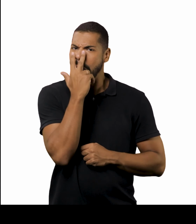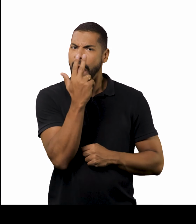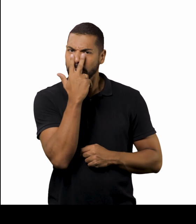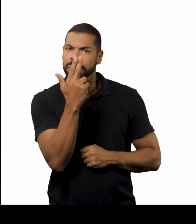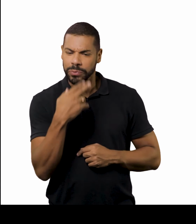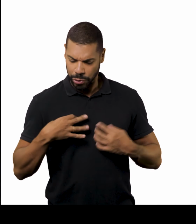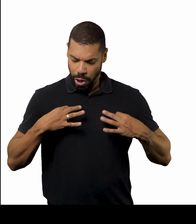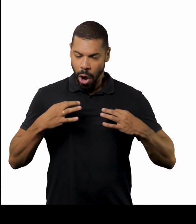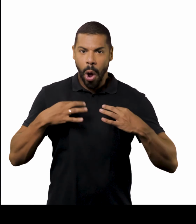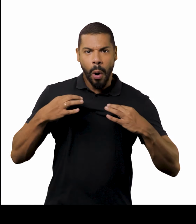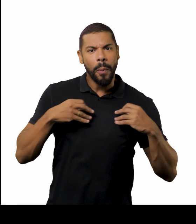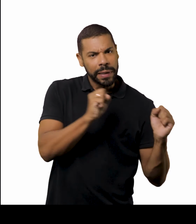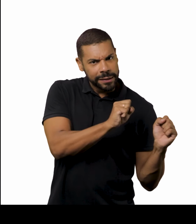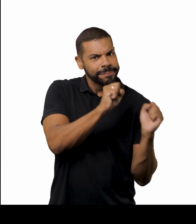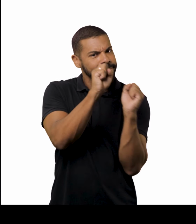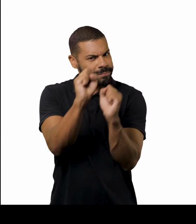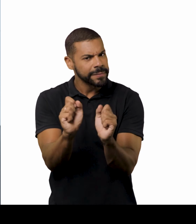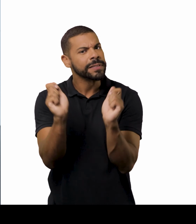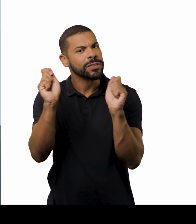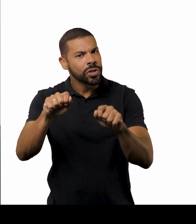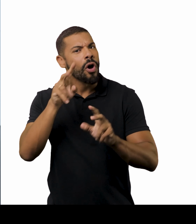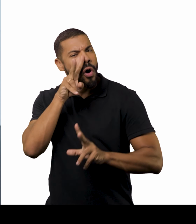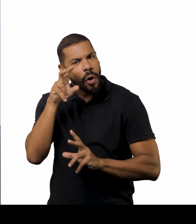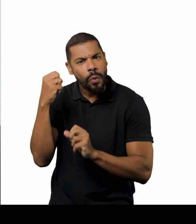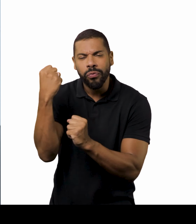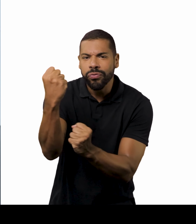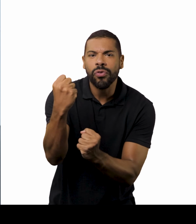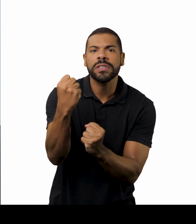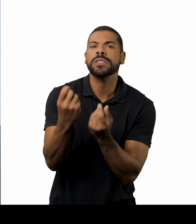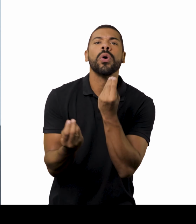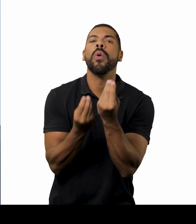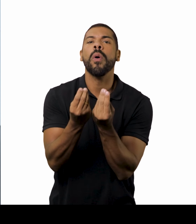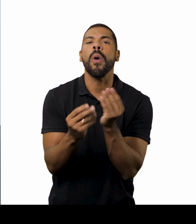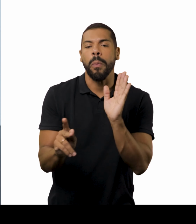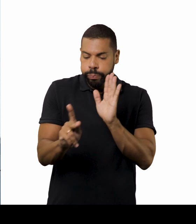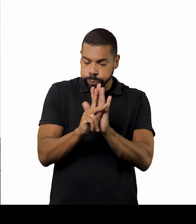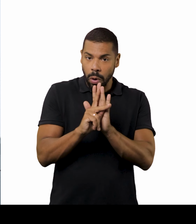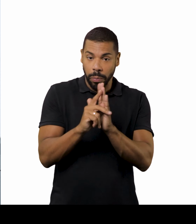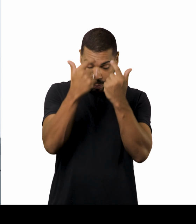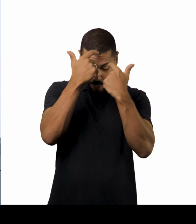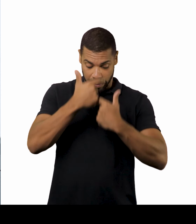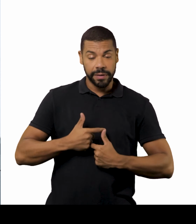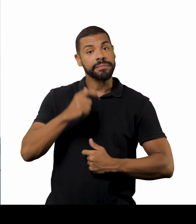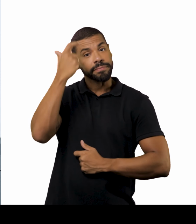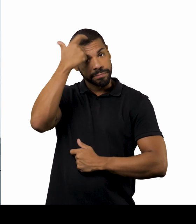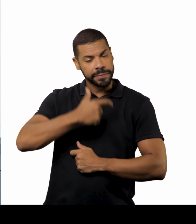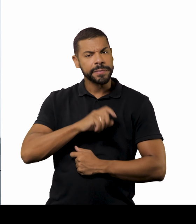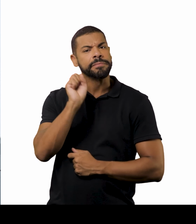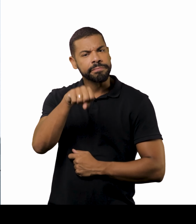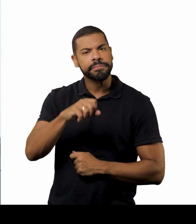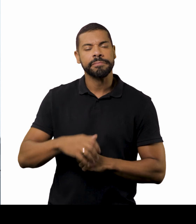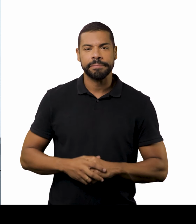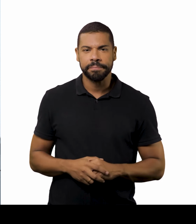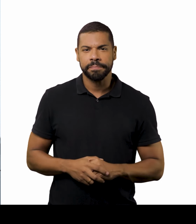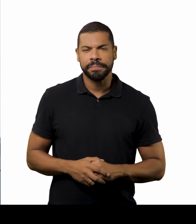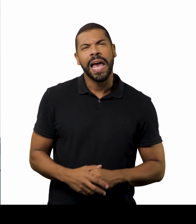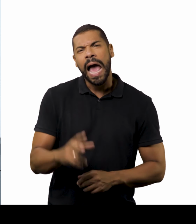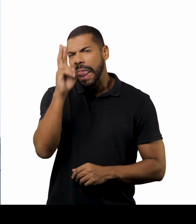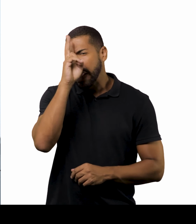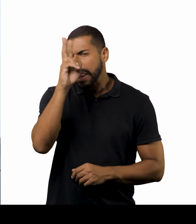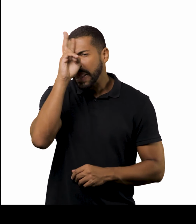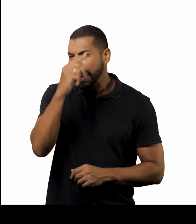que a roupa ela tem esse poder mesmo de trazer essa força, essa identidade, de relembrar quem a gente